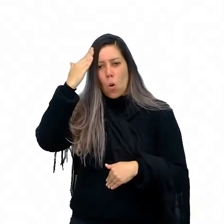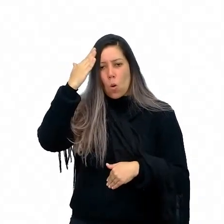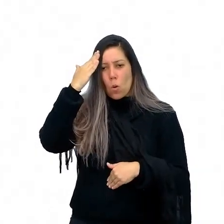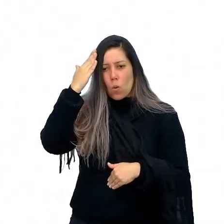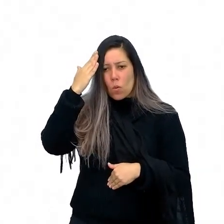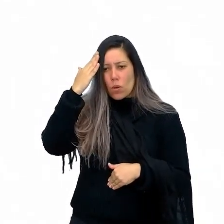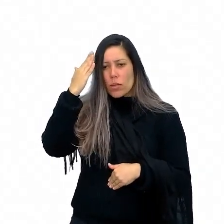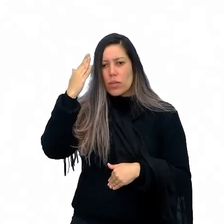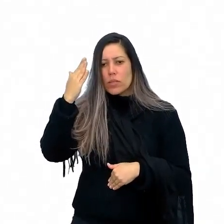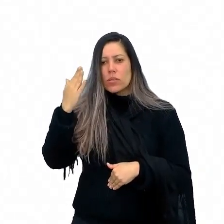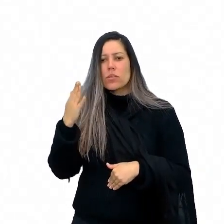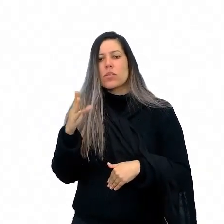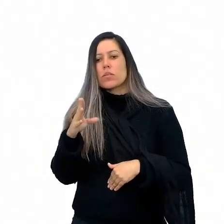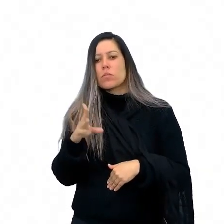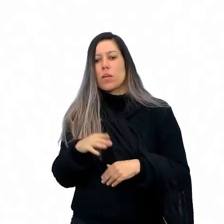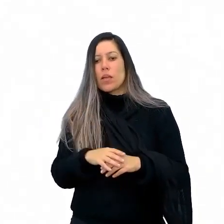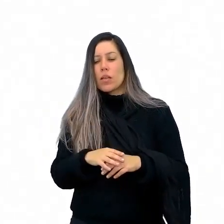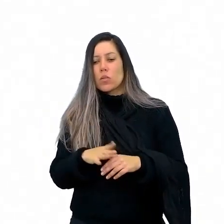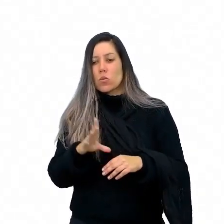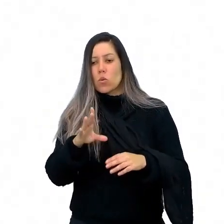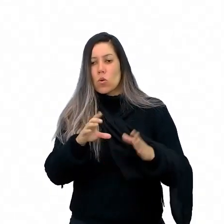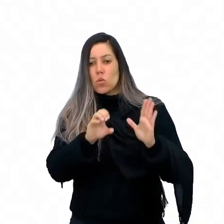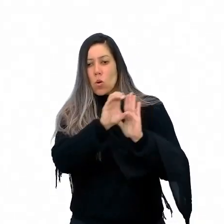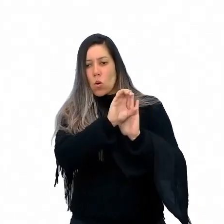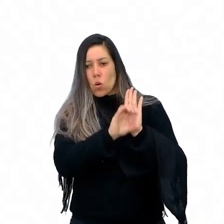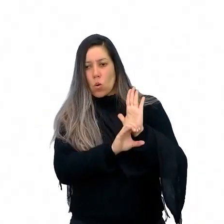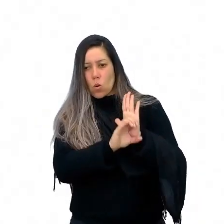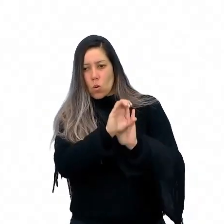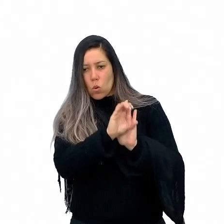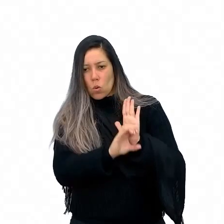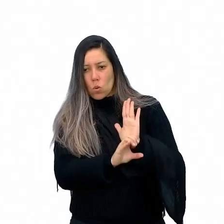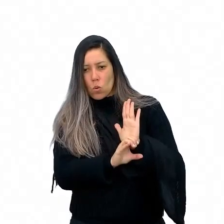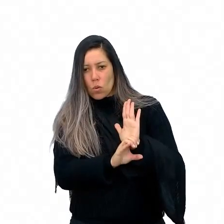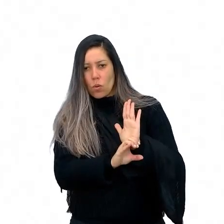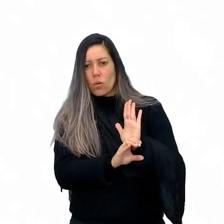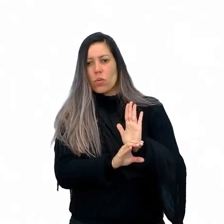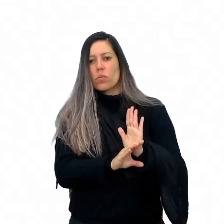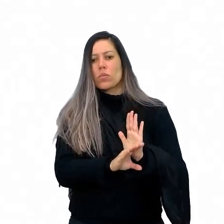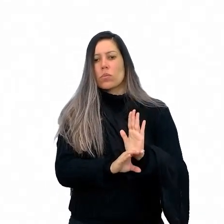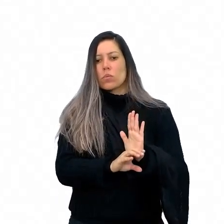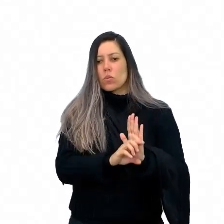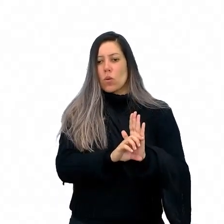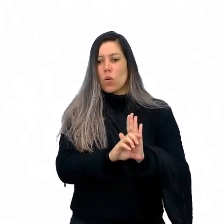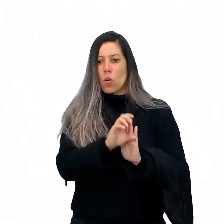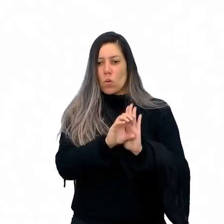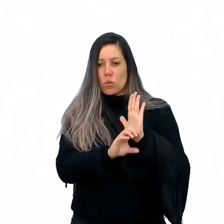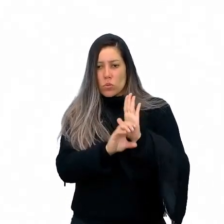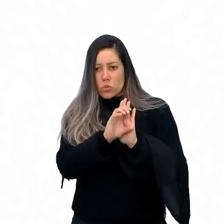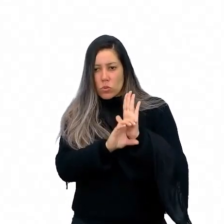nós também trataremos aí sobre o conhecimento